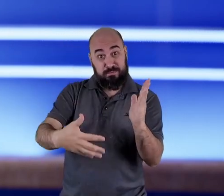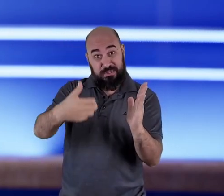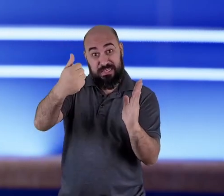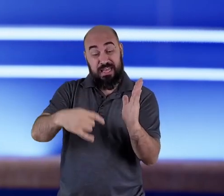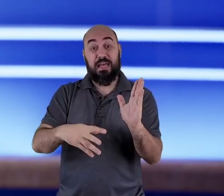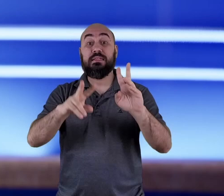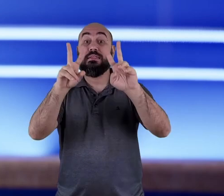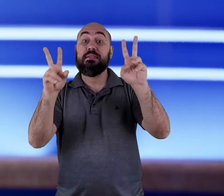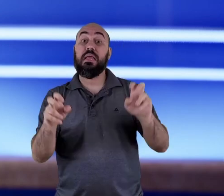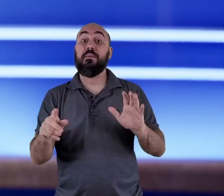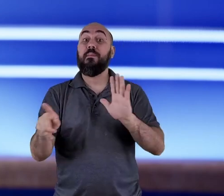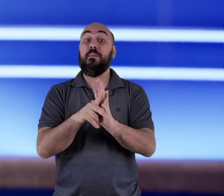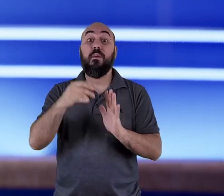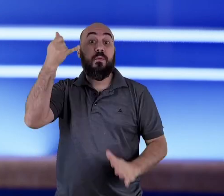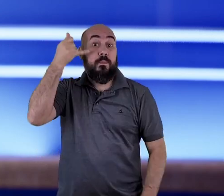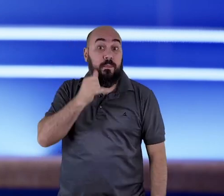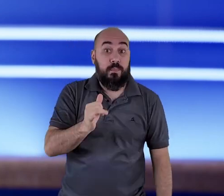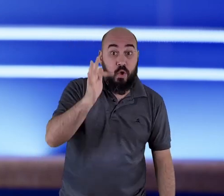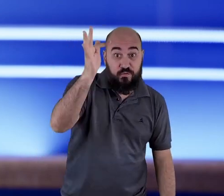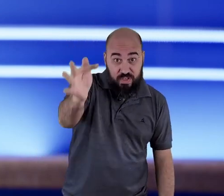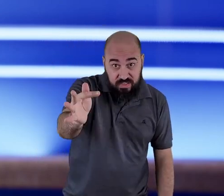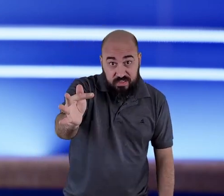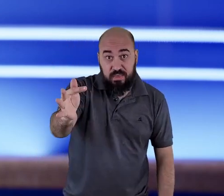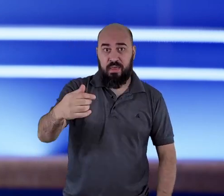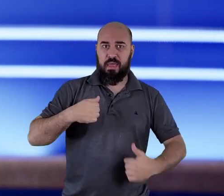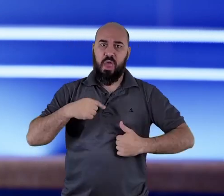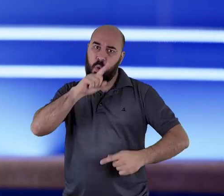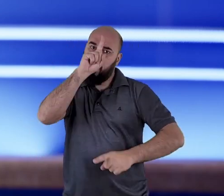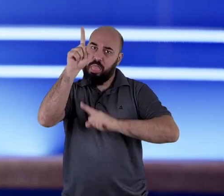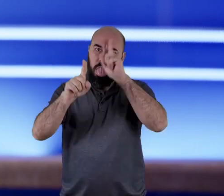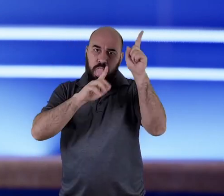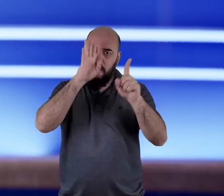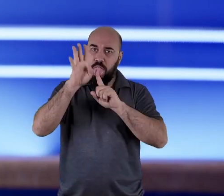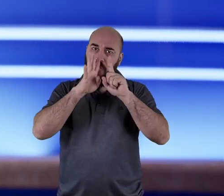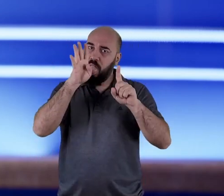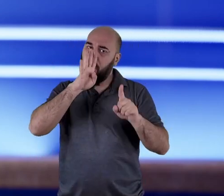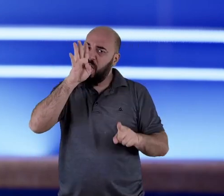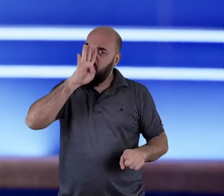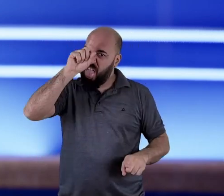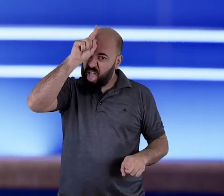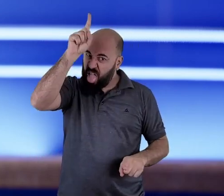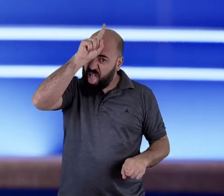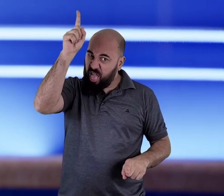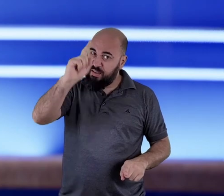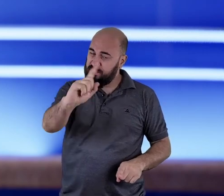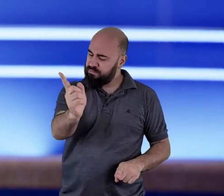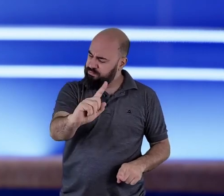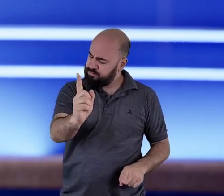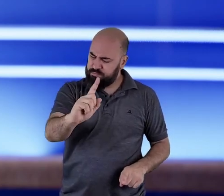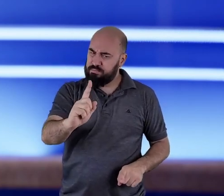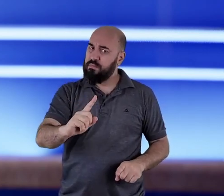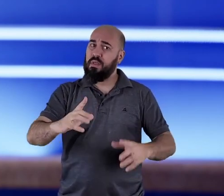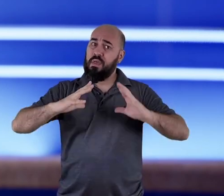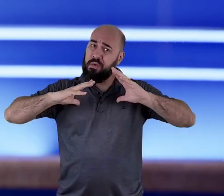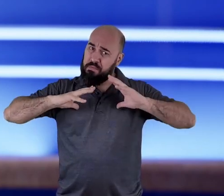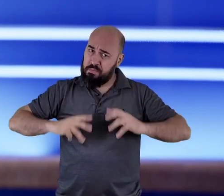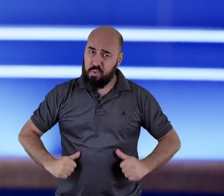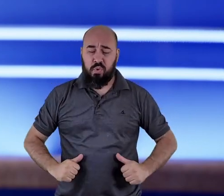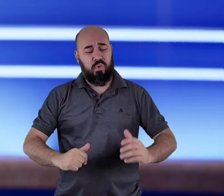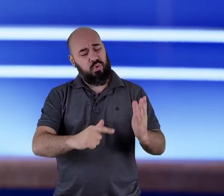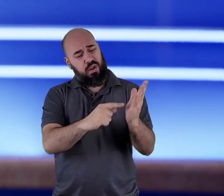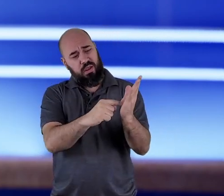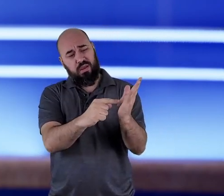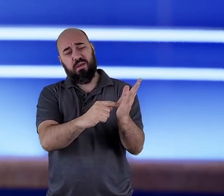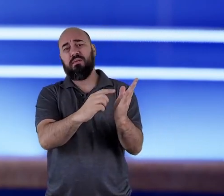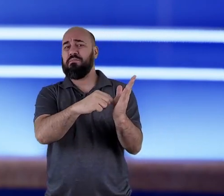da profecia, eu não falo daquilo que eu penso, daquilo que eu acho, nem daquilo que eu quero, mas é a pura palavra do Senhor que